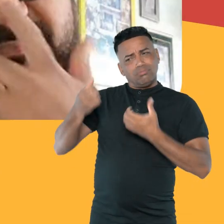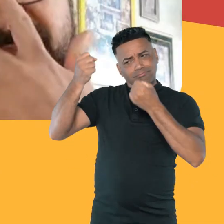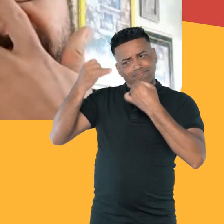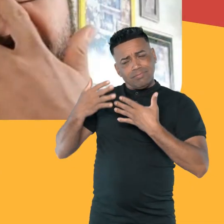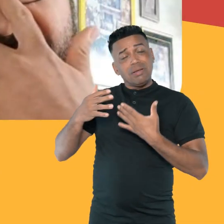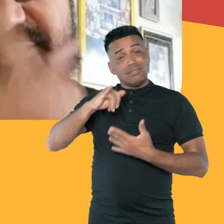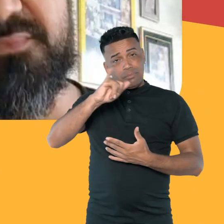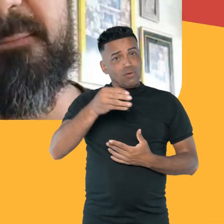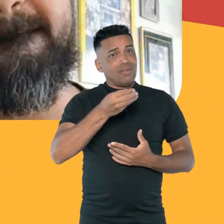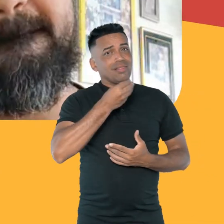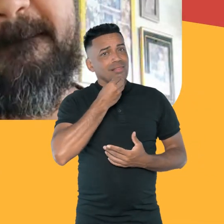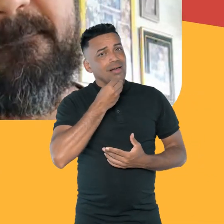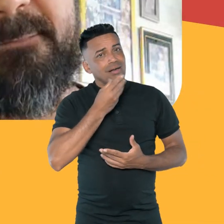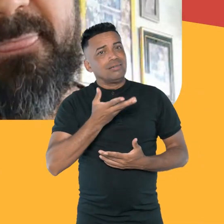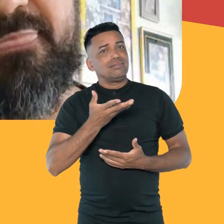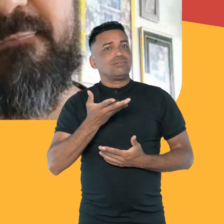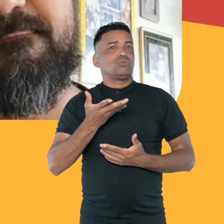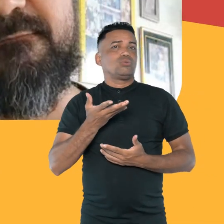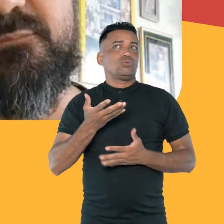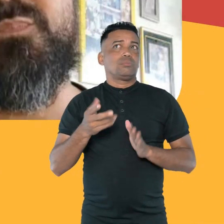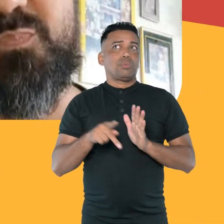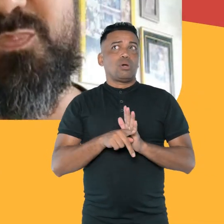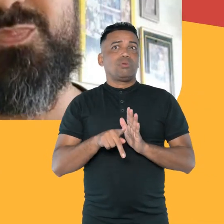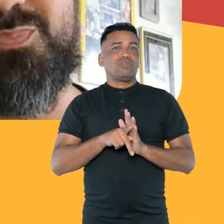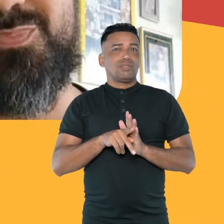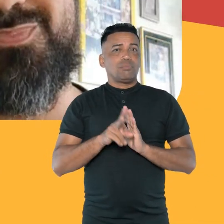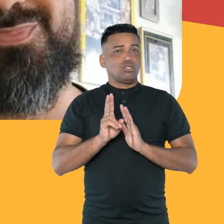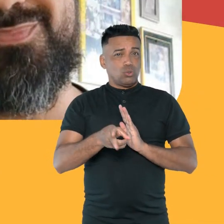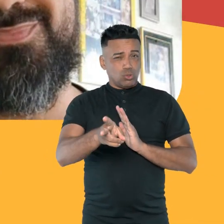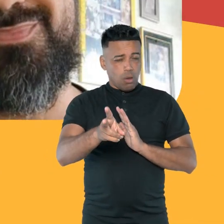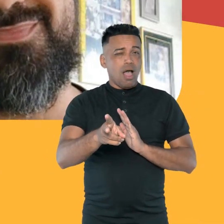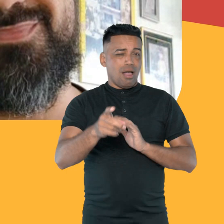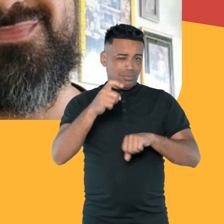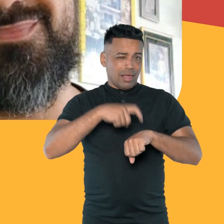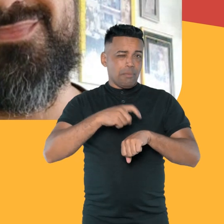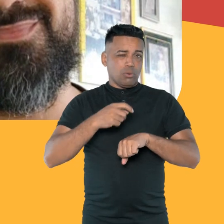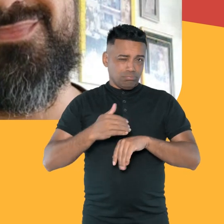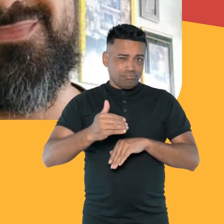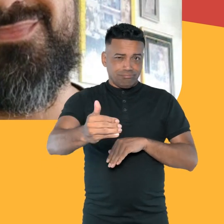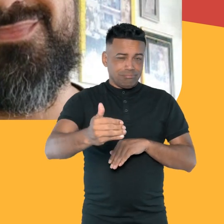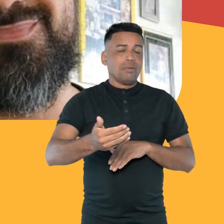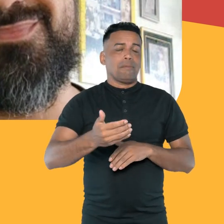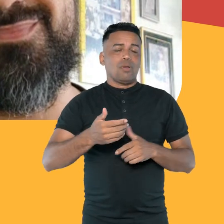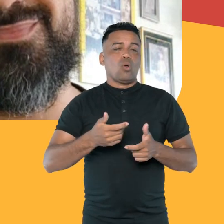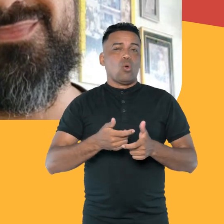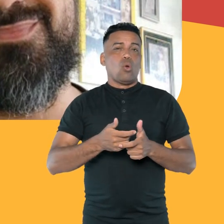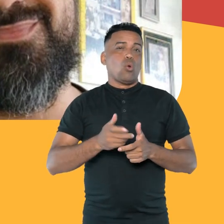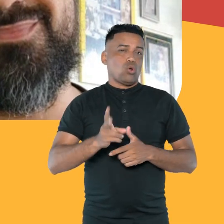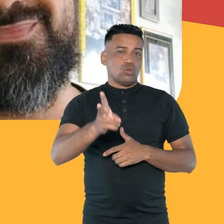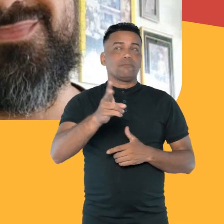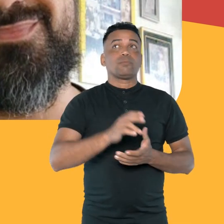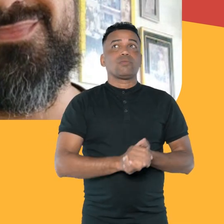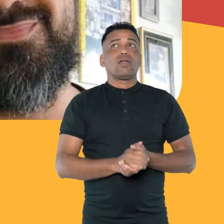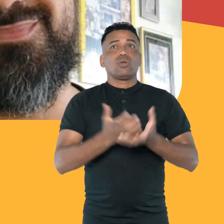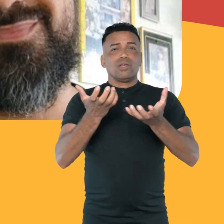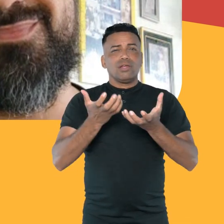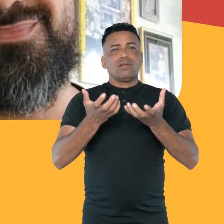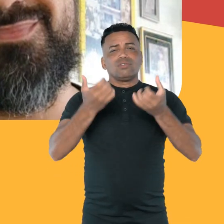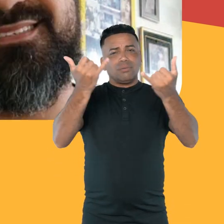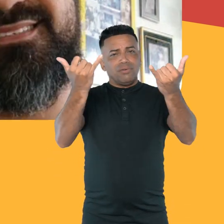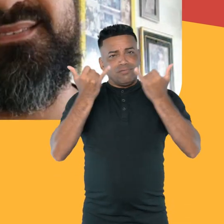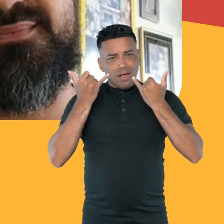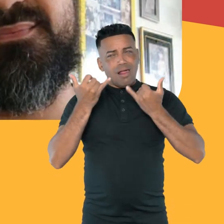mas aproveitando aqui essa deixa de você poder continuar um pouco mais, eu queria que você me dissesse